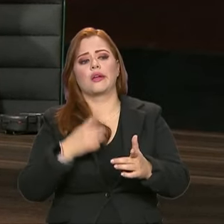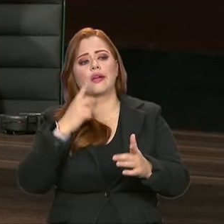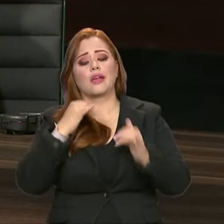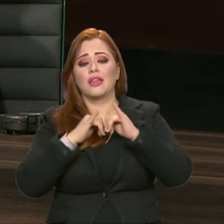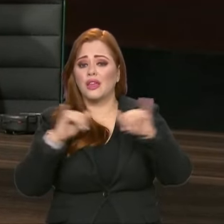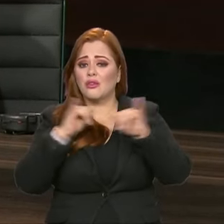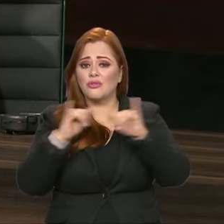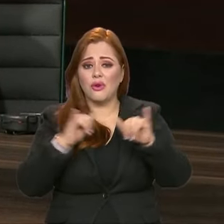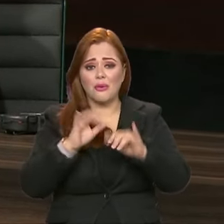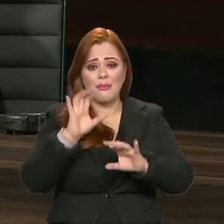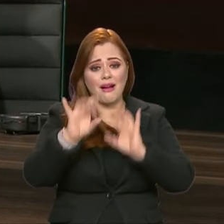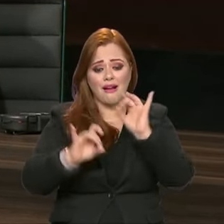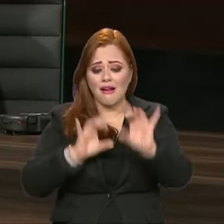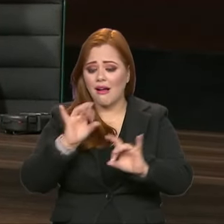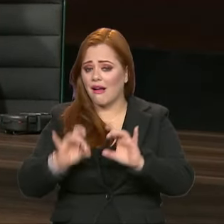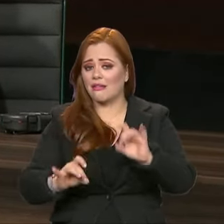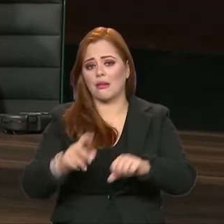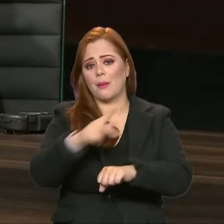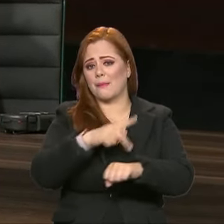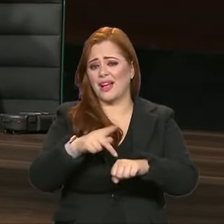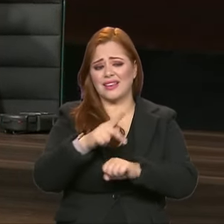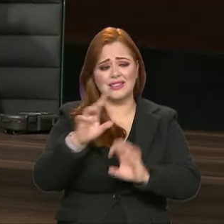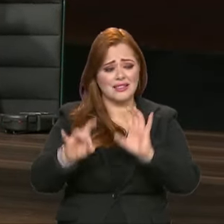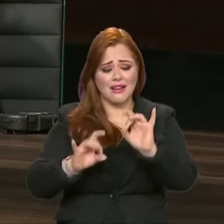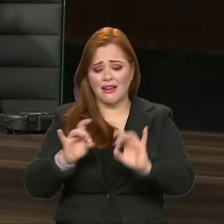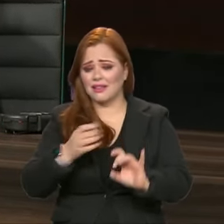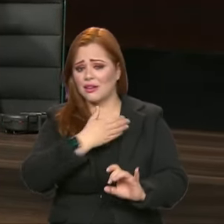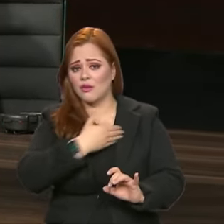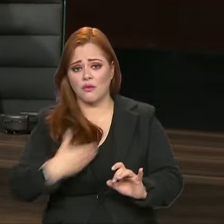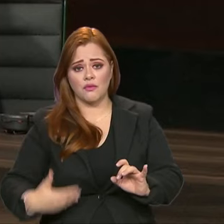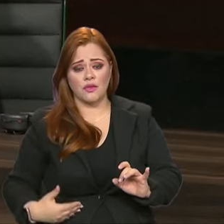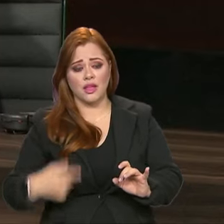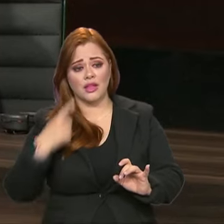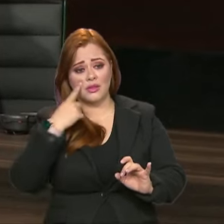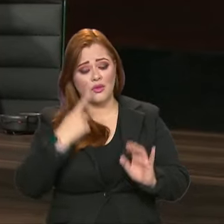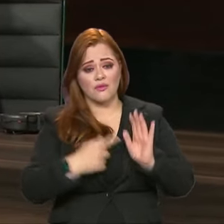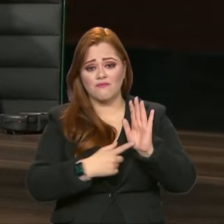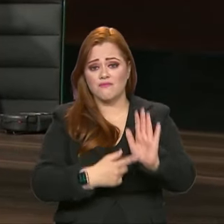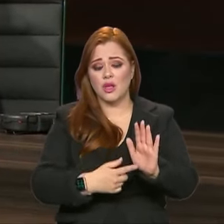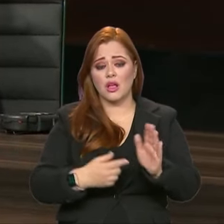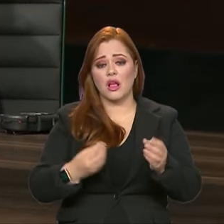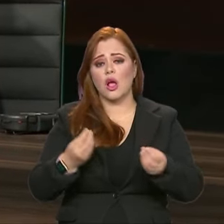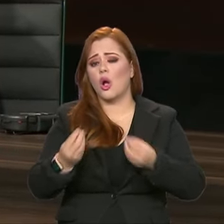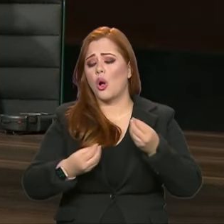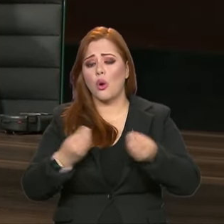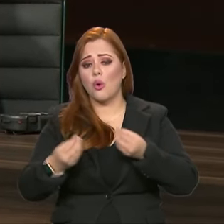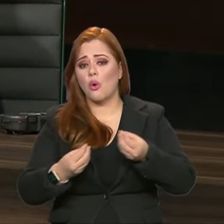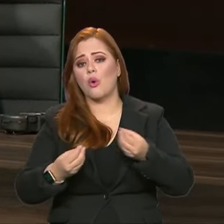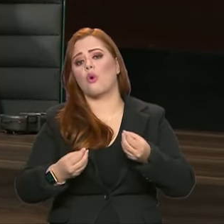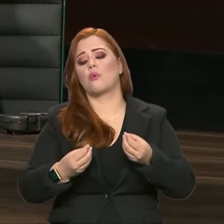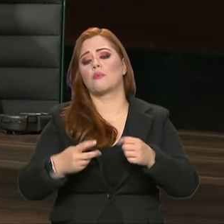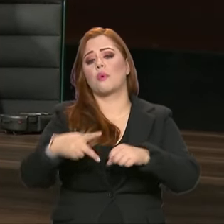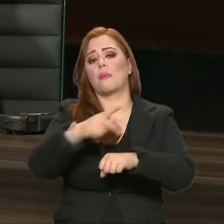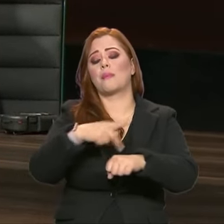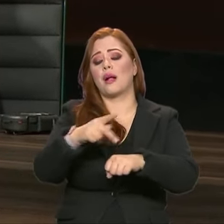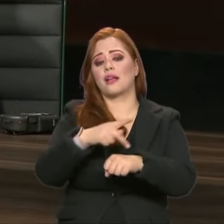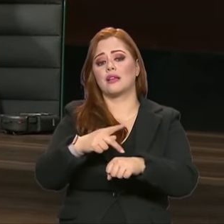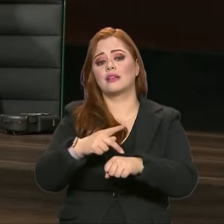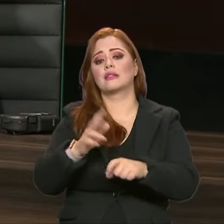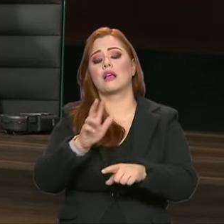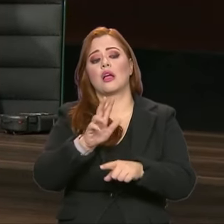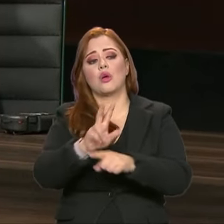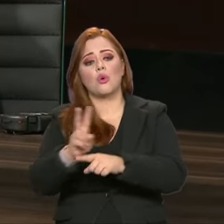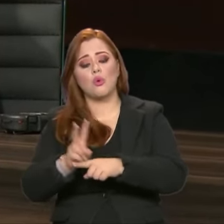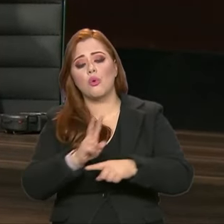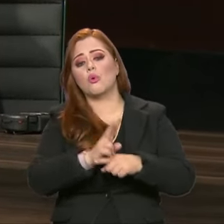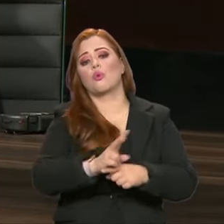a cada país e a cada governo, que possamos ver como está avançando cada cada país na preservação ou